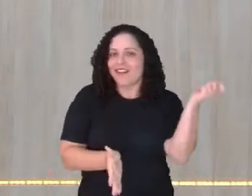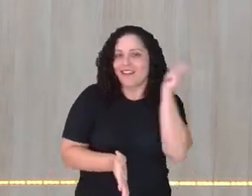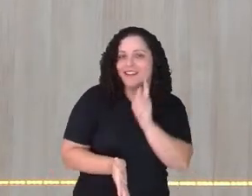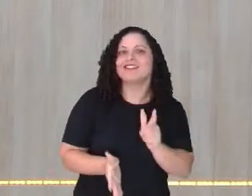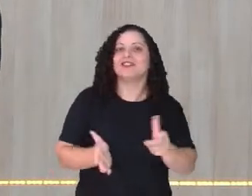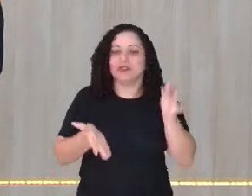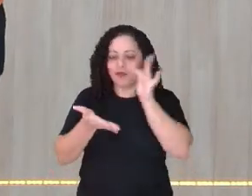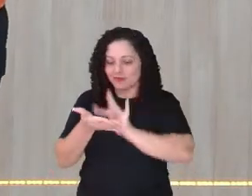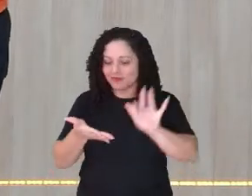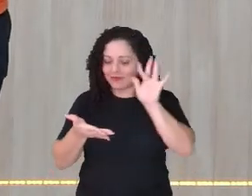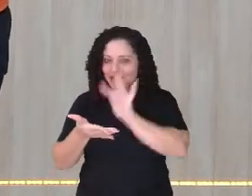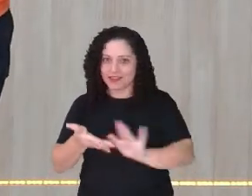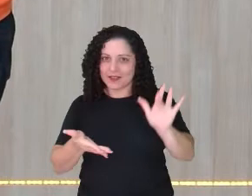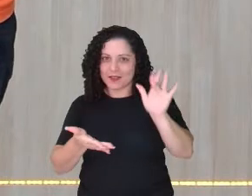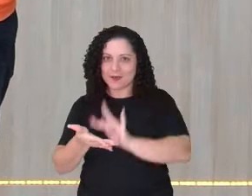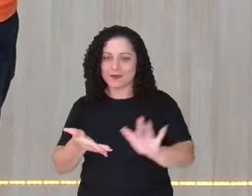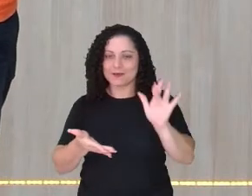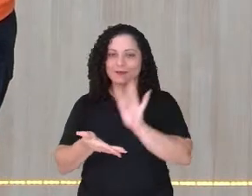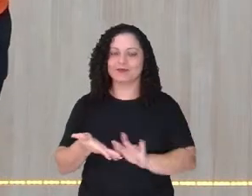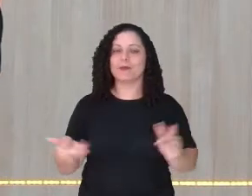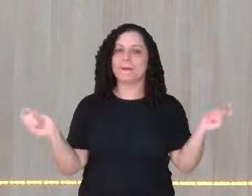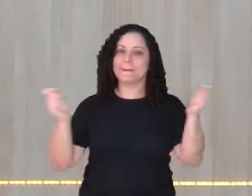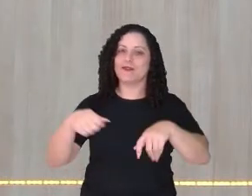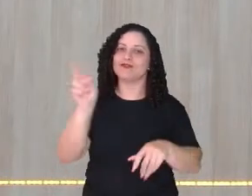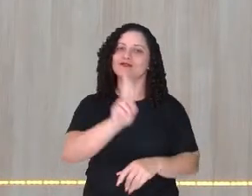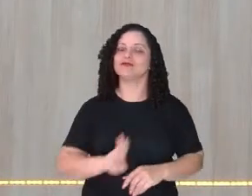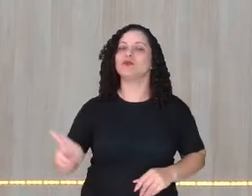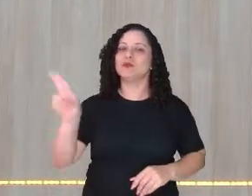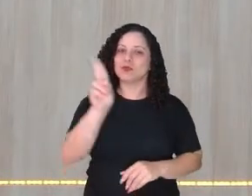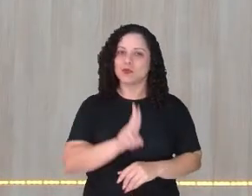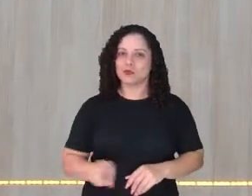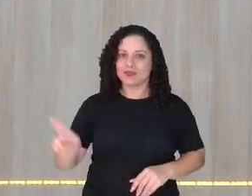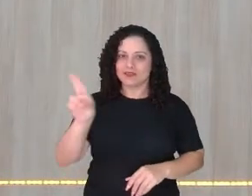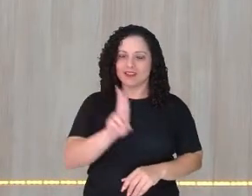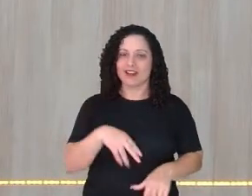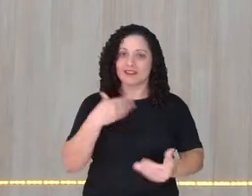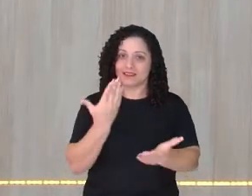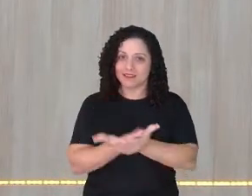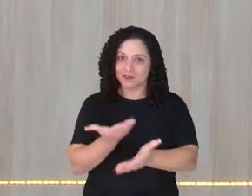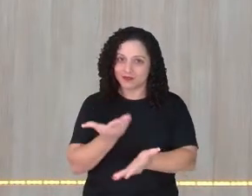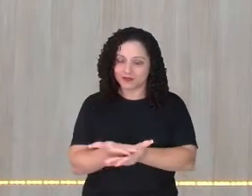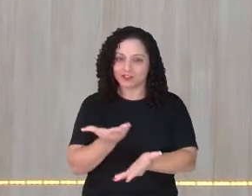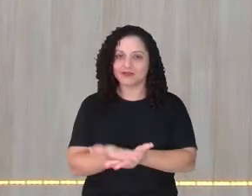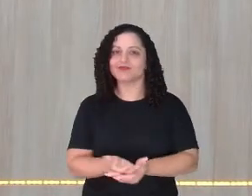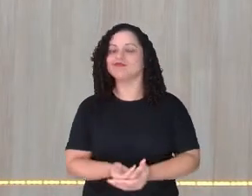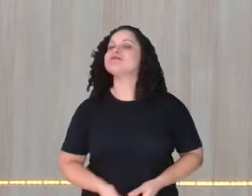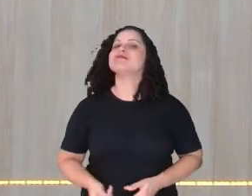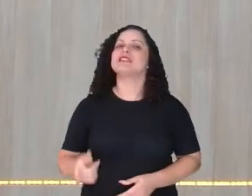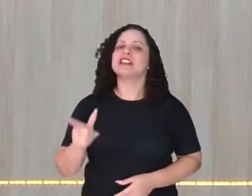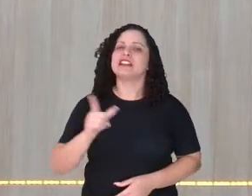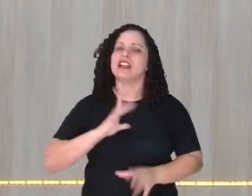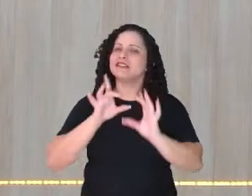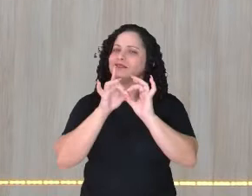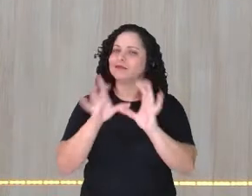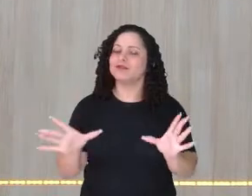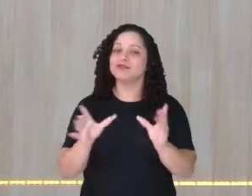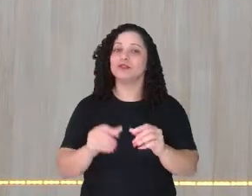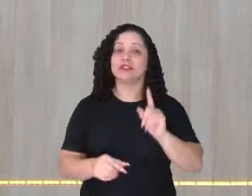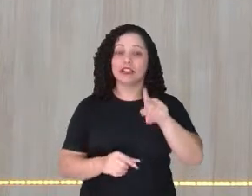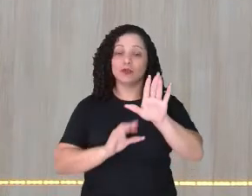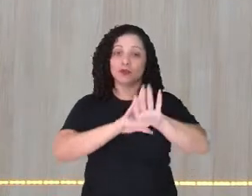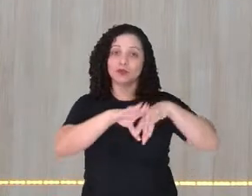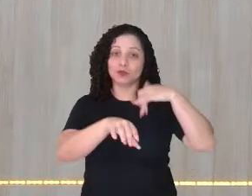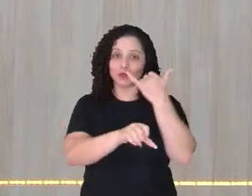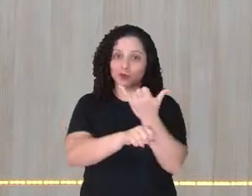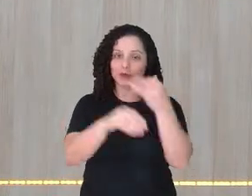que podem utilizar, né, das nossas aulas, nosso arquivo de aula, que fica disponível no YouTube e